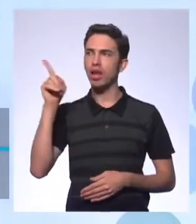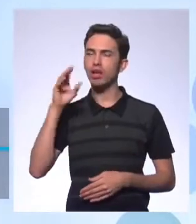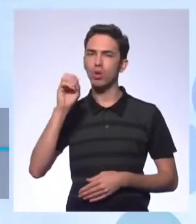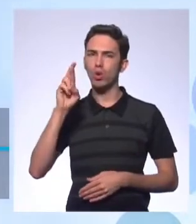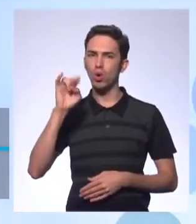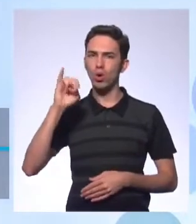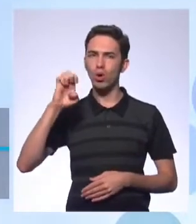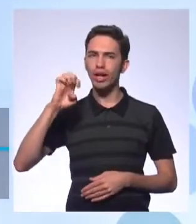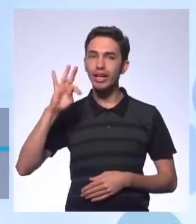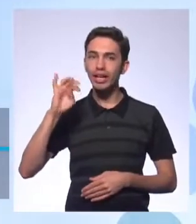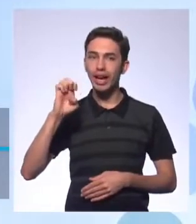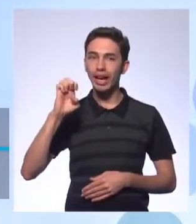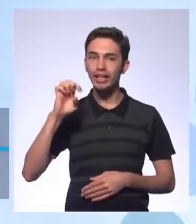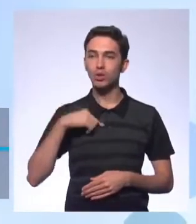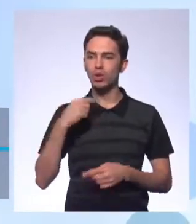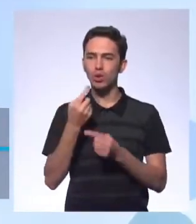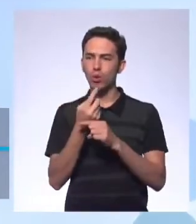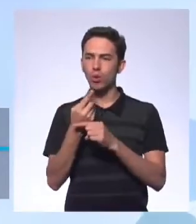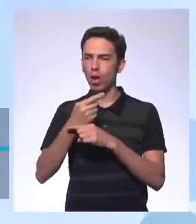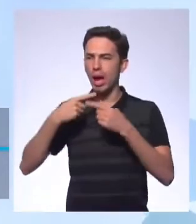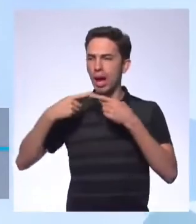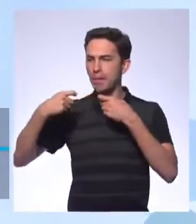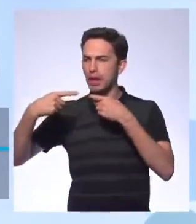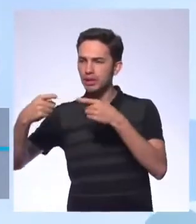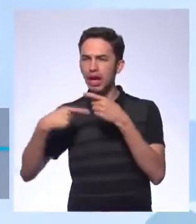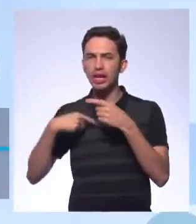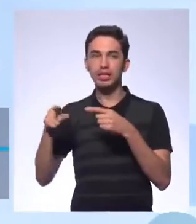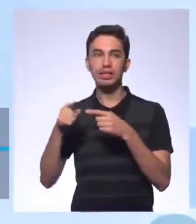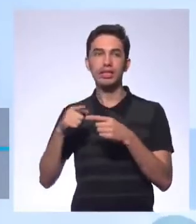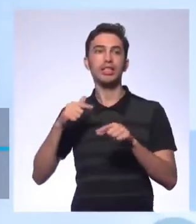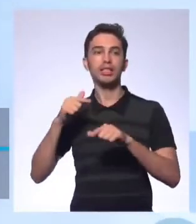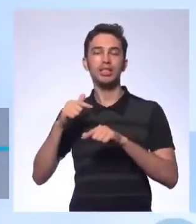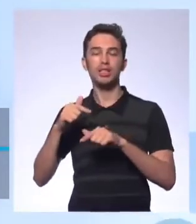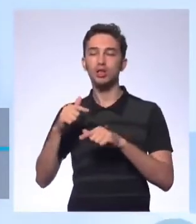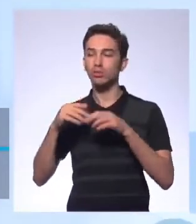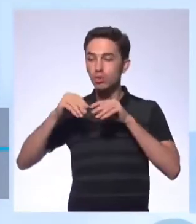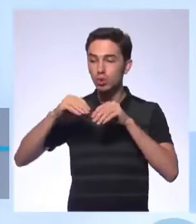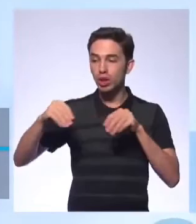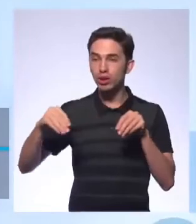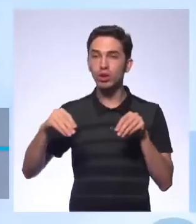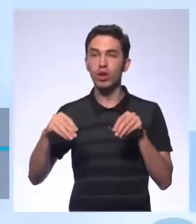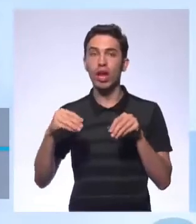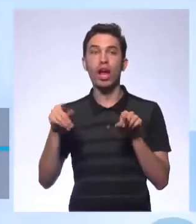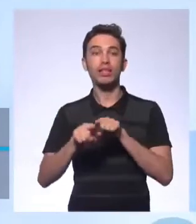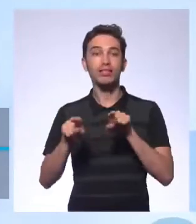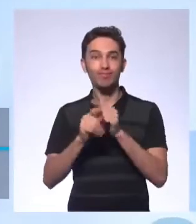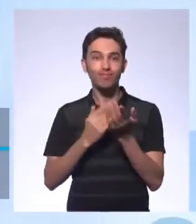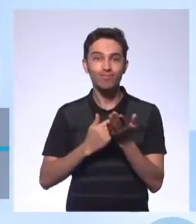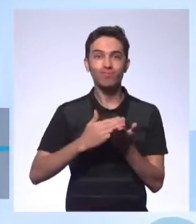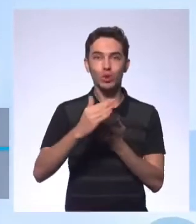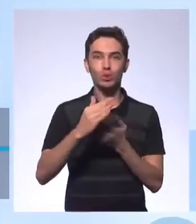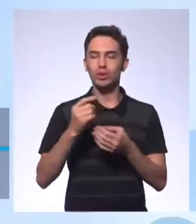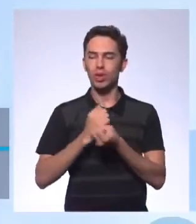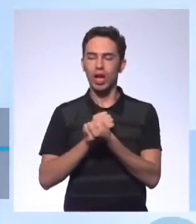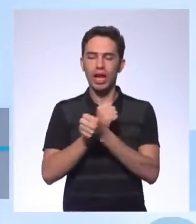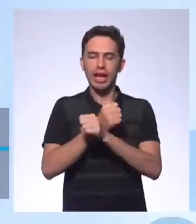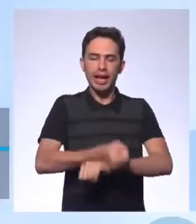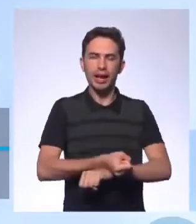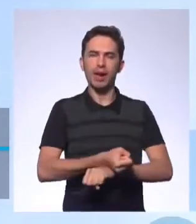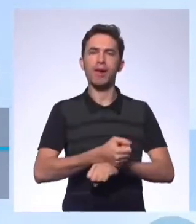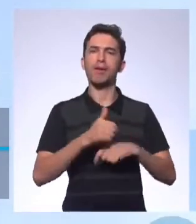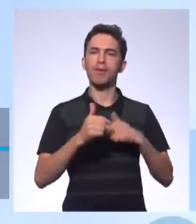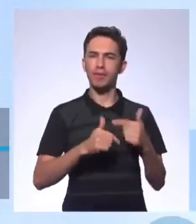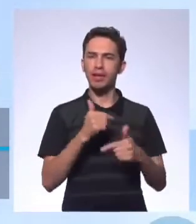por territórios, começou também a escravização de pessoas, de humanos, de pessoas humanas,